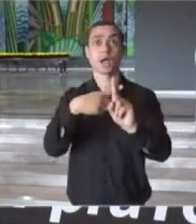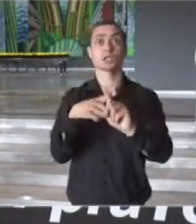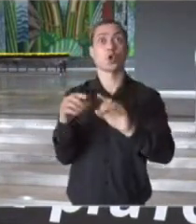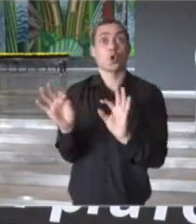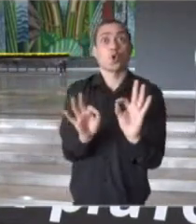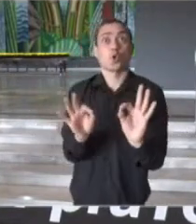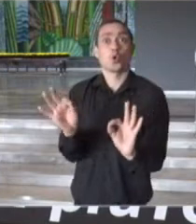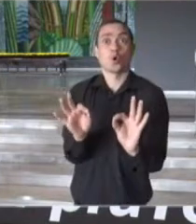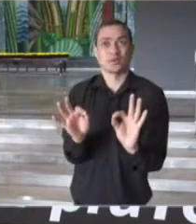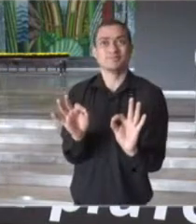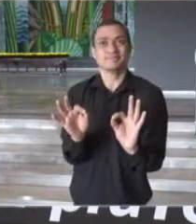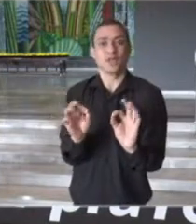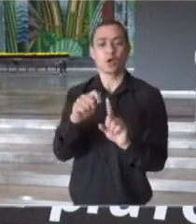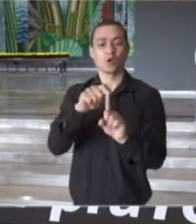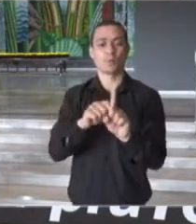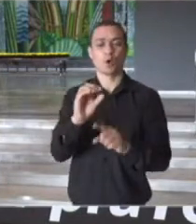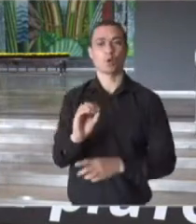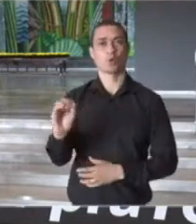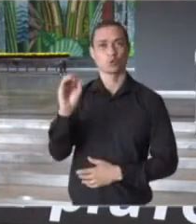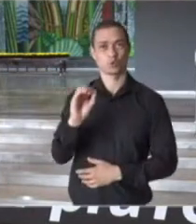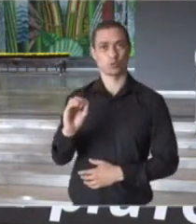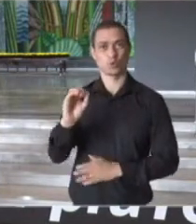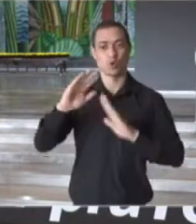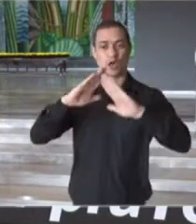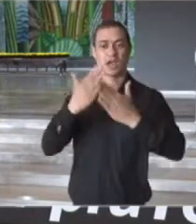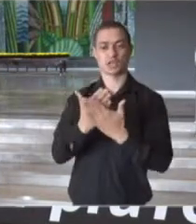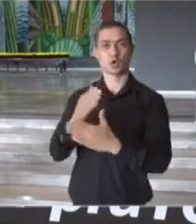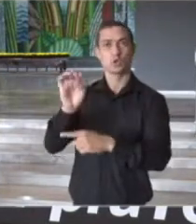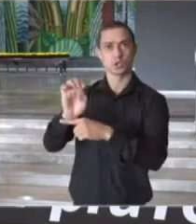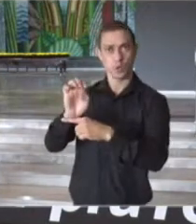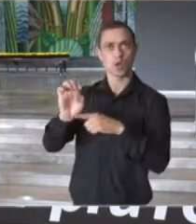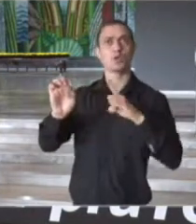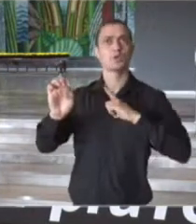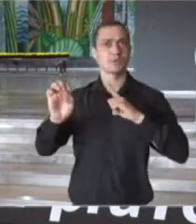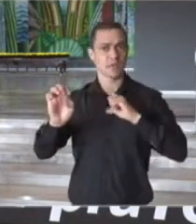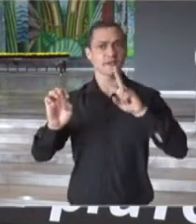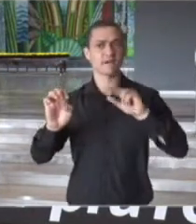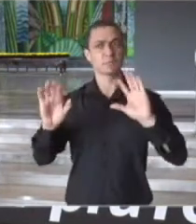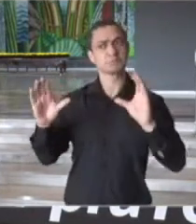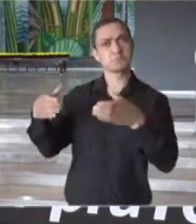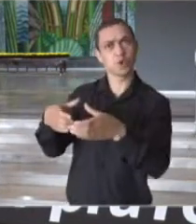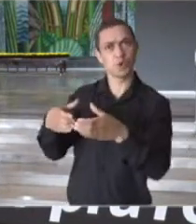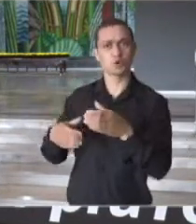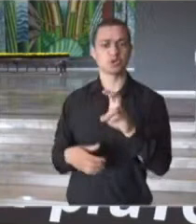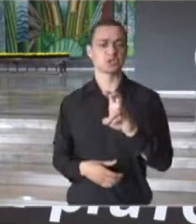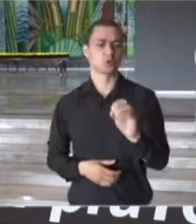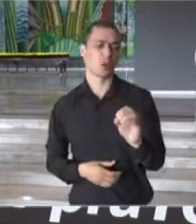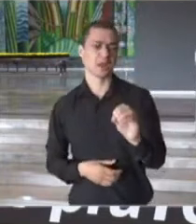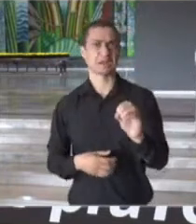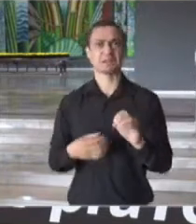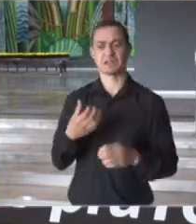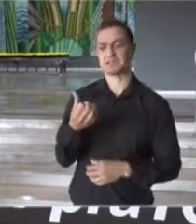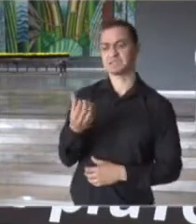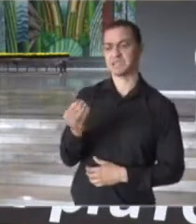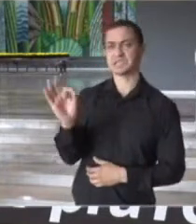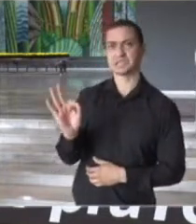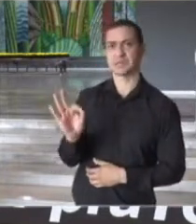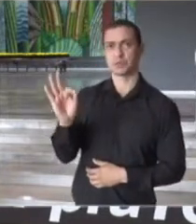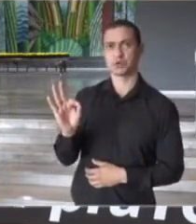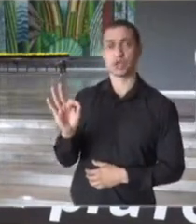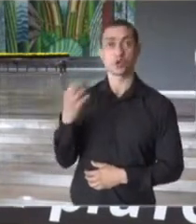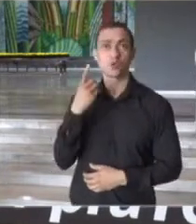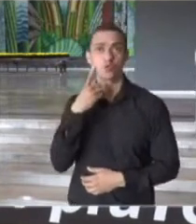neste mês de outubro, a rede estadual basicamente vai funcionar. Tem uma bolha, está organizado com 50%, 60% dos alunos para o dia